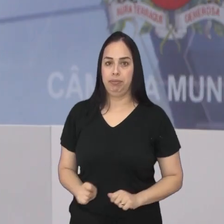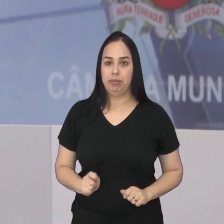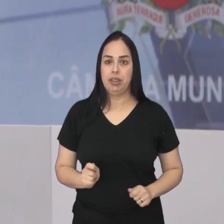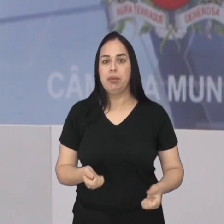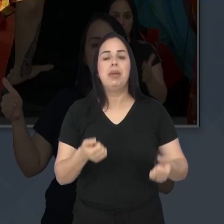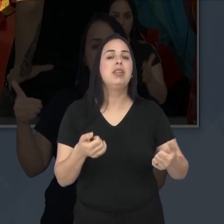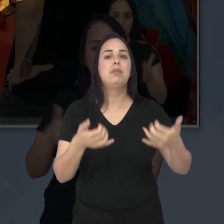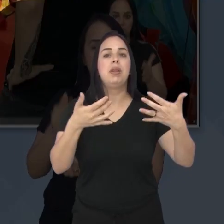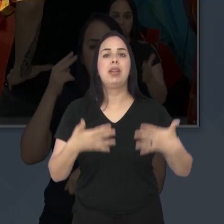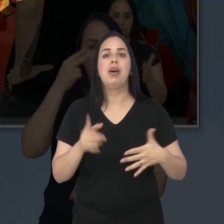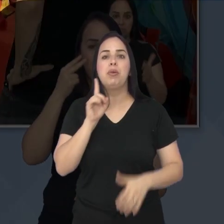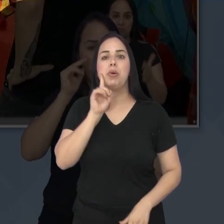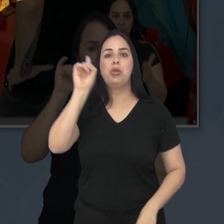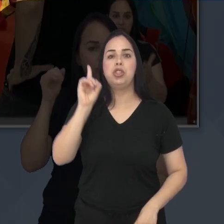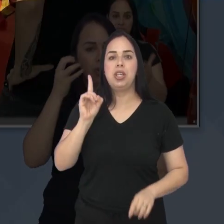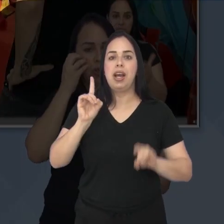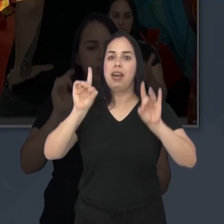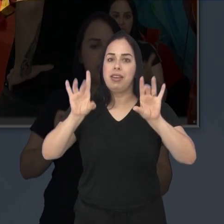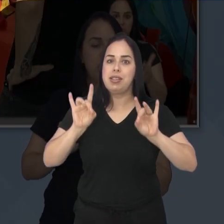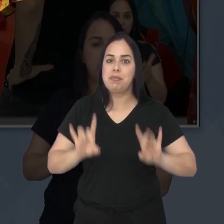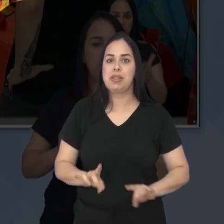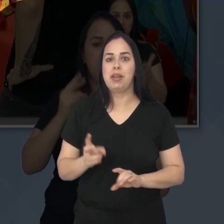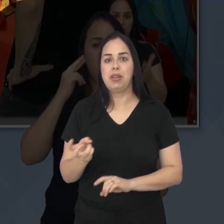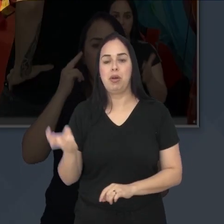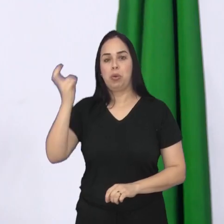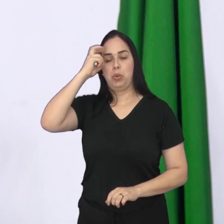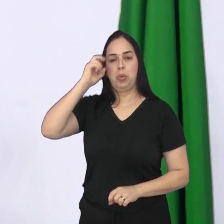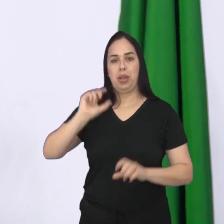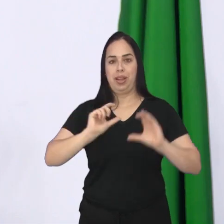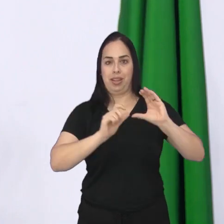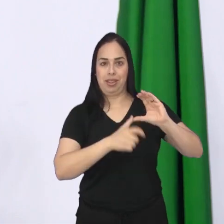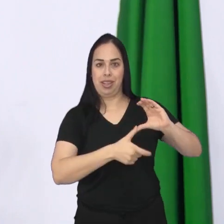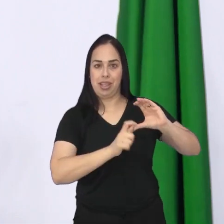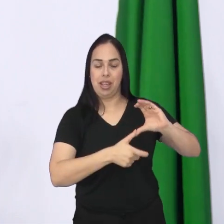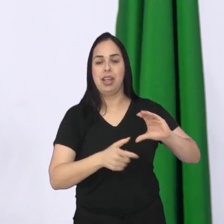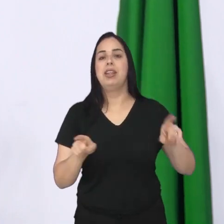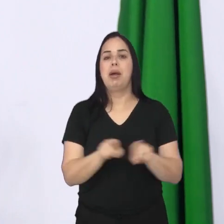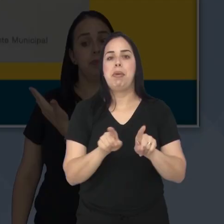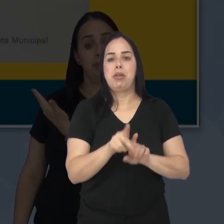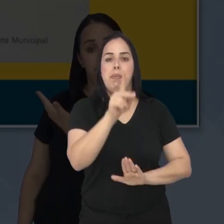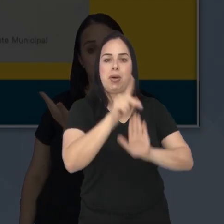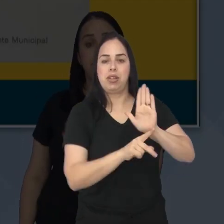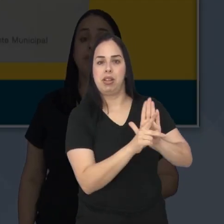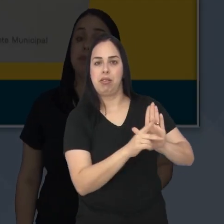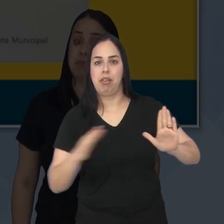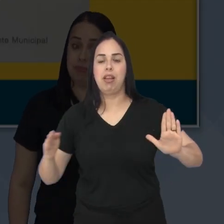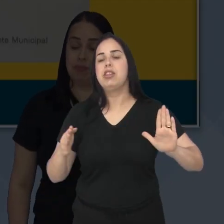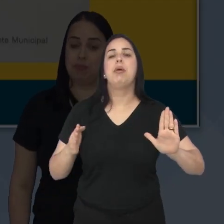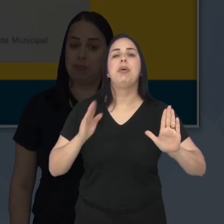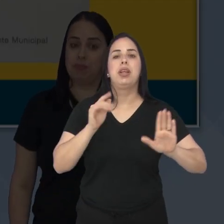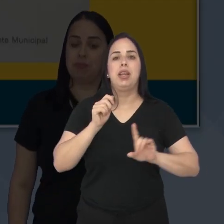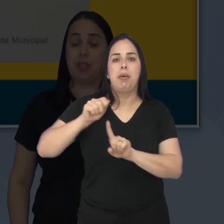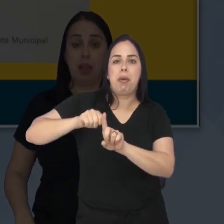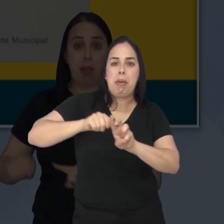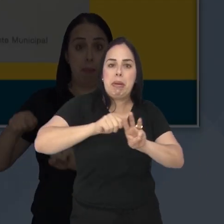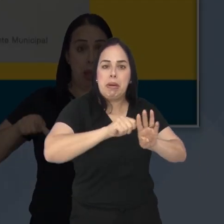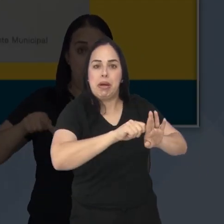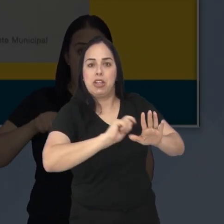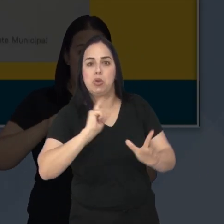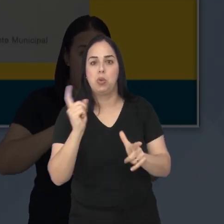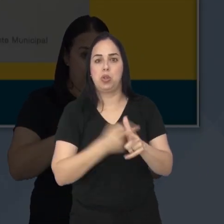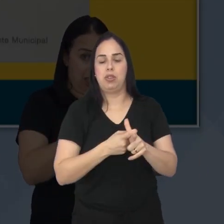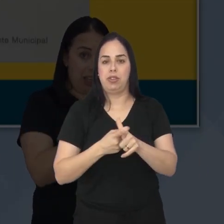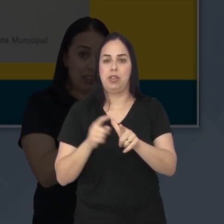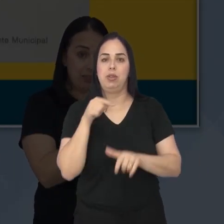Também comentaram sobre o Dia Municipal da Cultura Geek e o projeto em tramitação que propõe parcelamento de débitos da